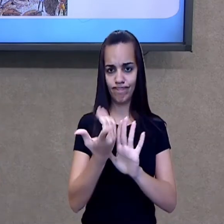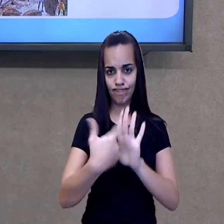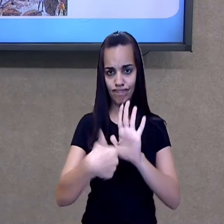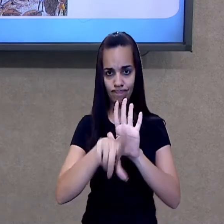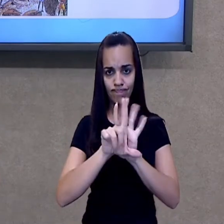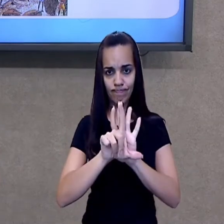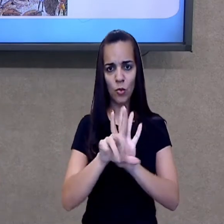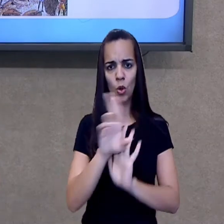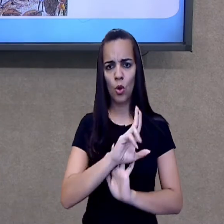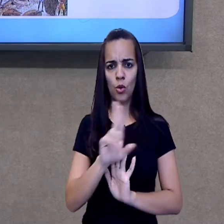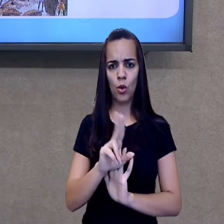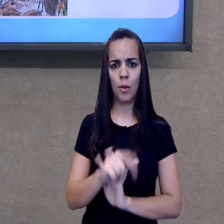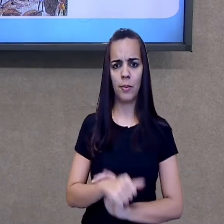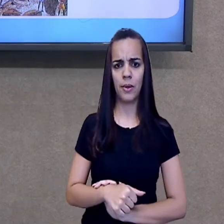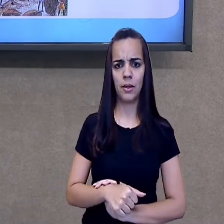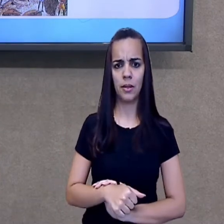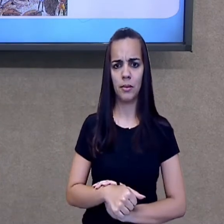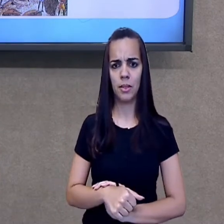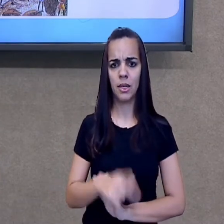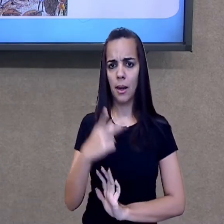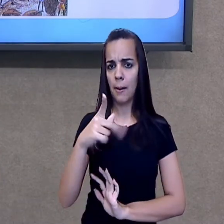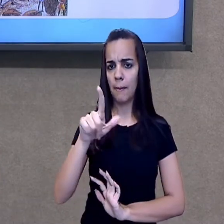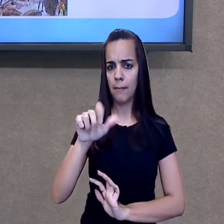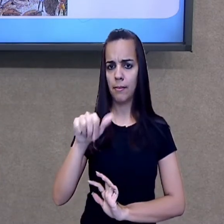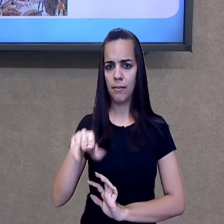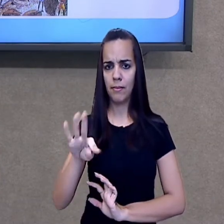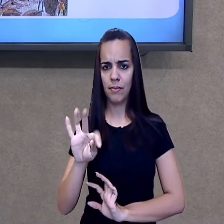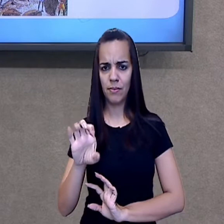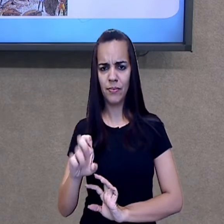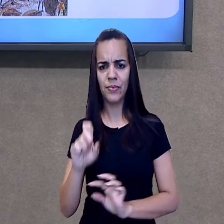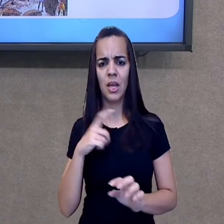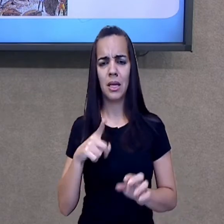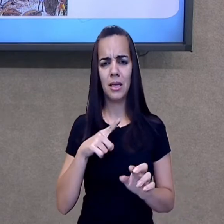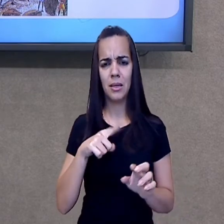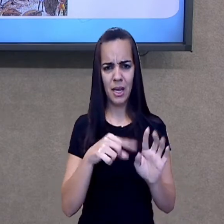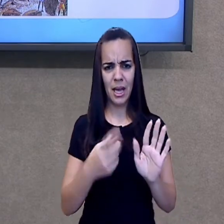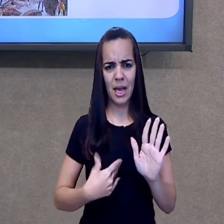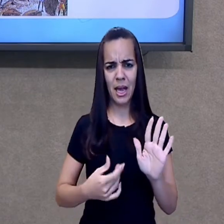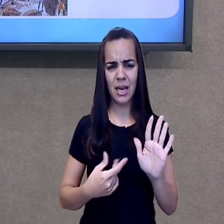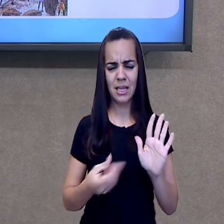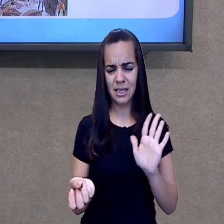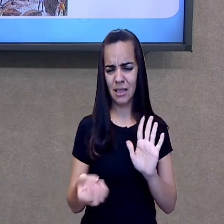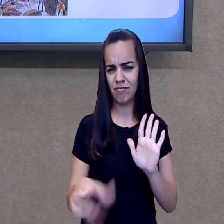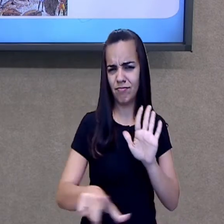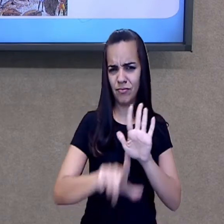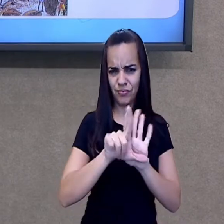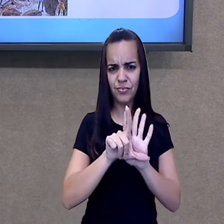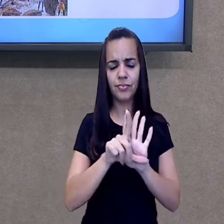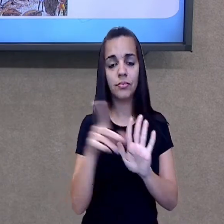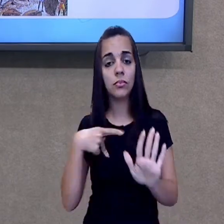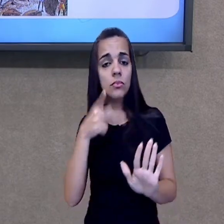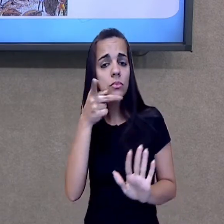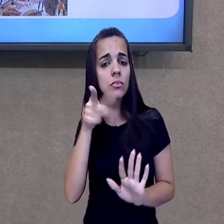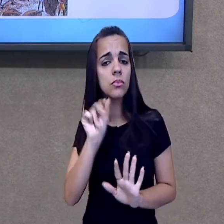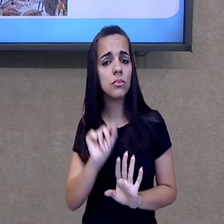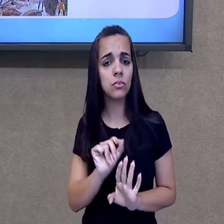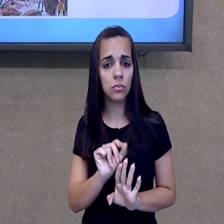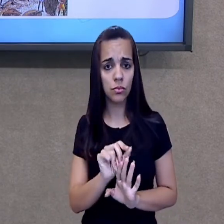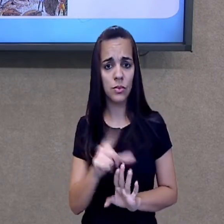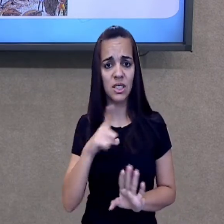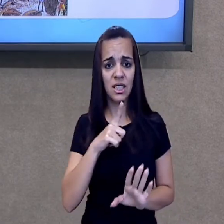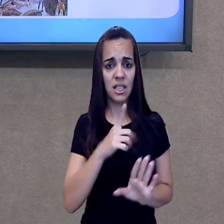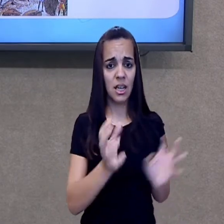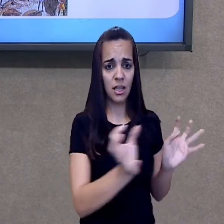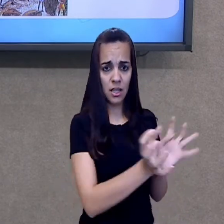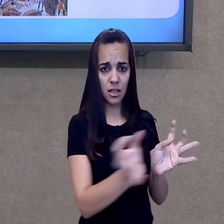vamos entender agora o que foi essa derrama. A lei da derrama decretava que cada região